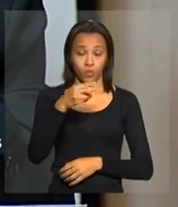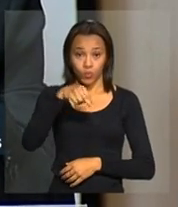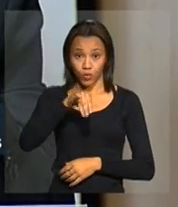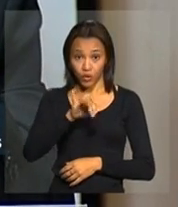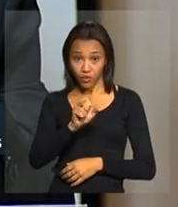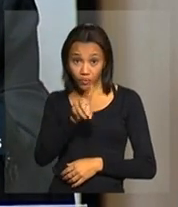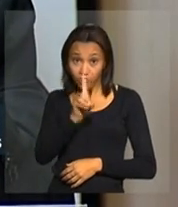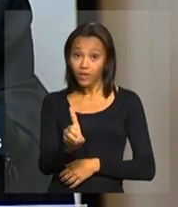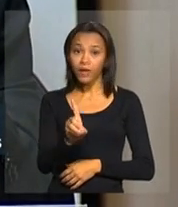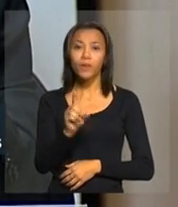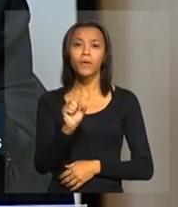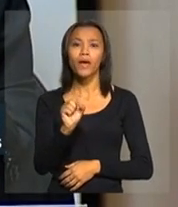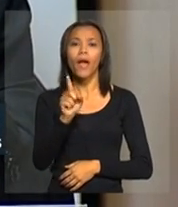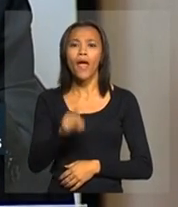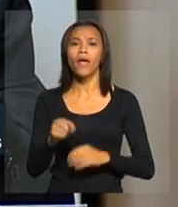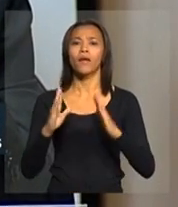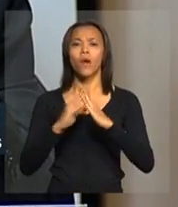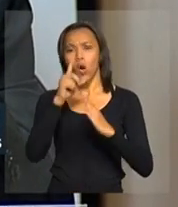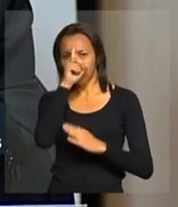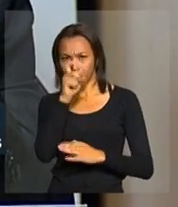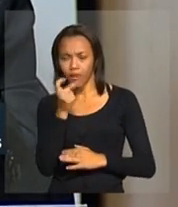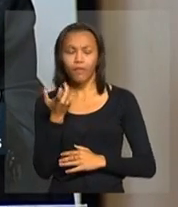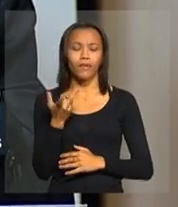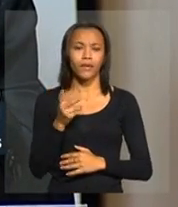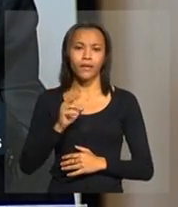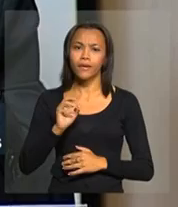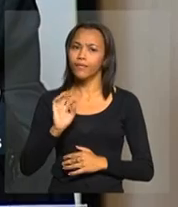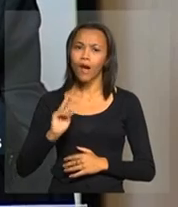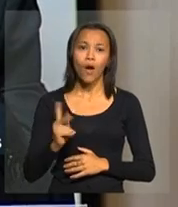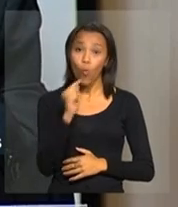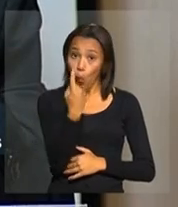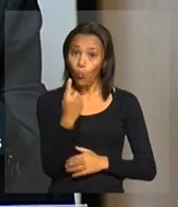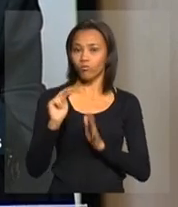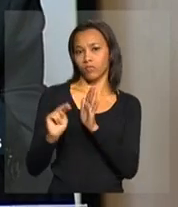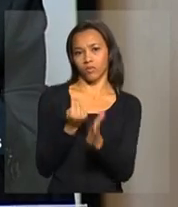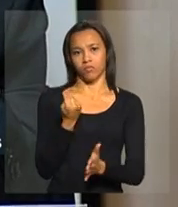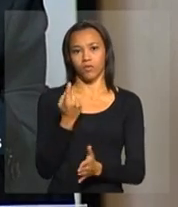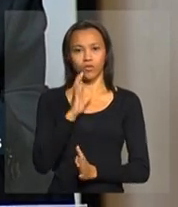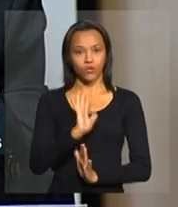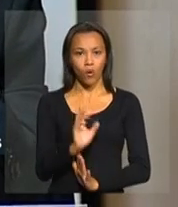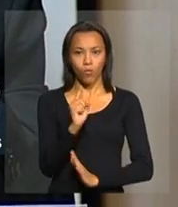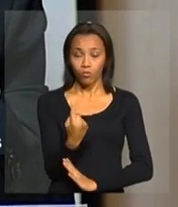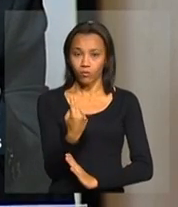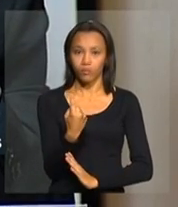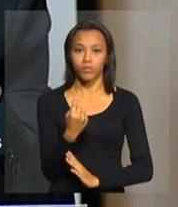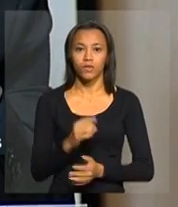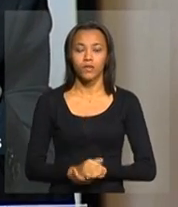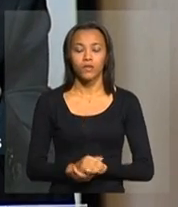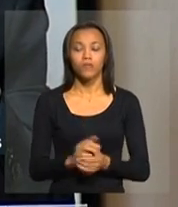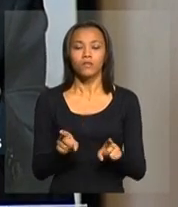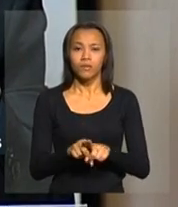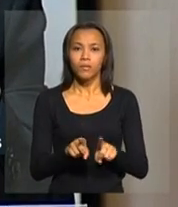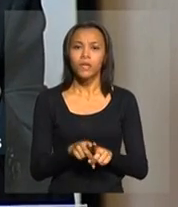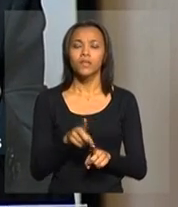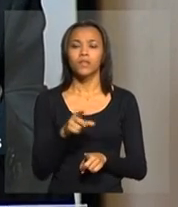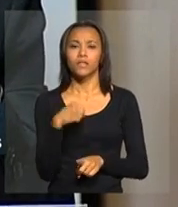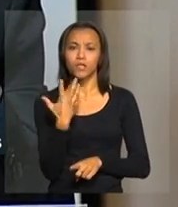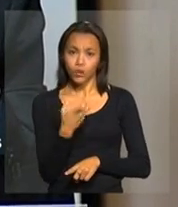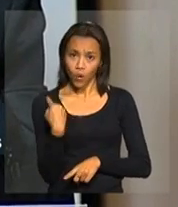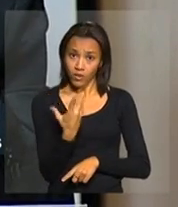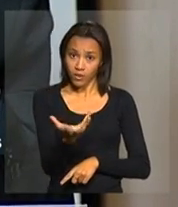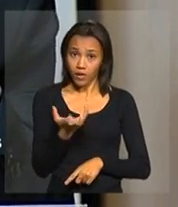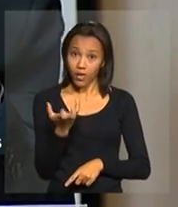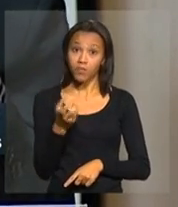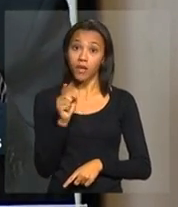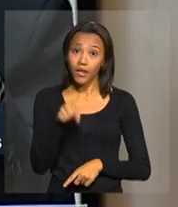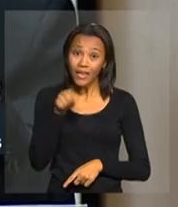é aquele hospital que realiza apenas um transplante de órgão sólido. Sobretudo, o que nós queremos é que